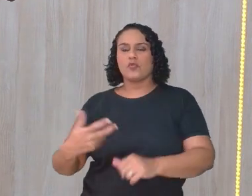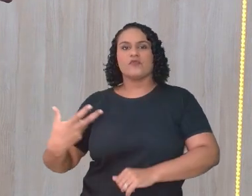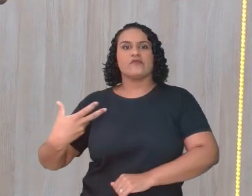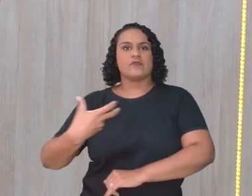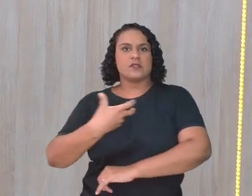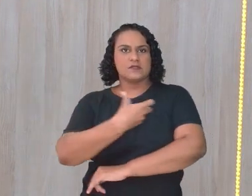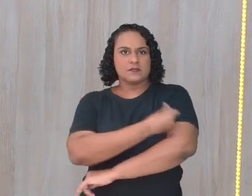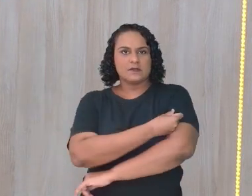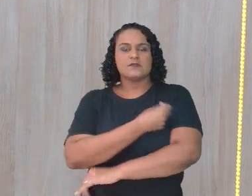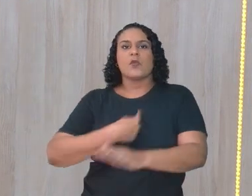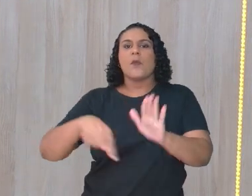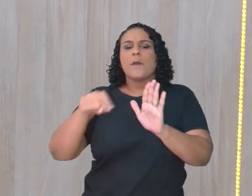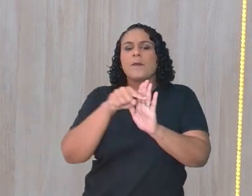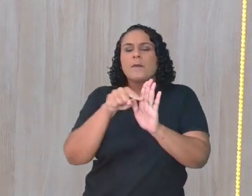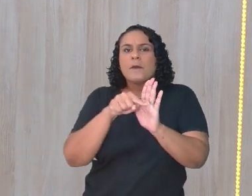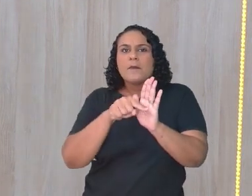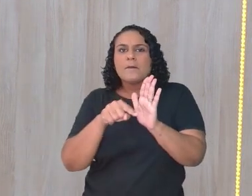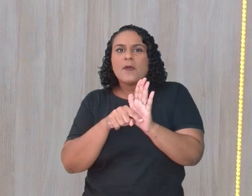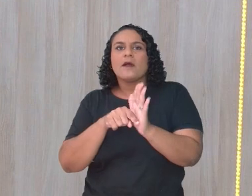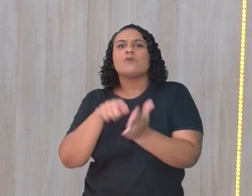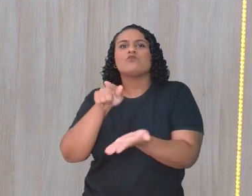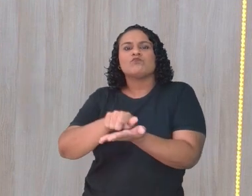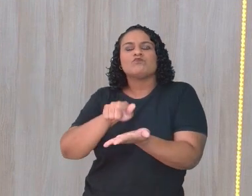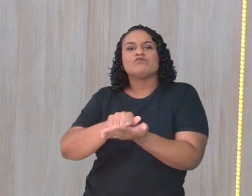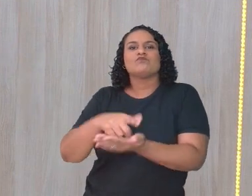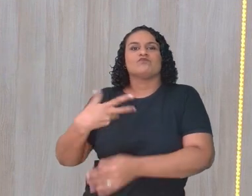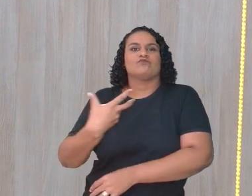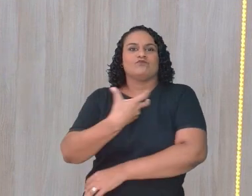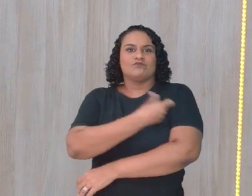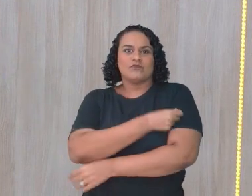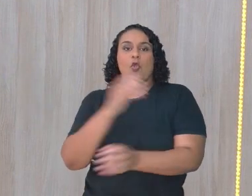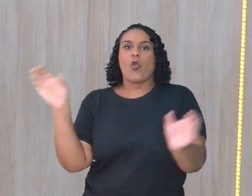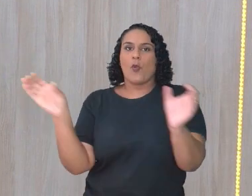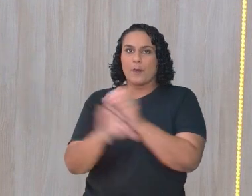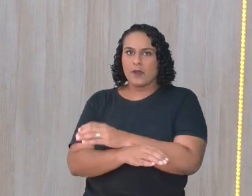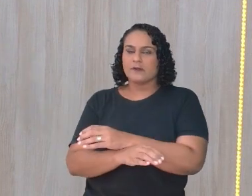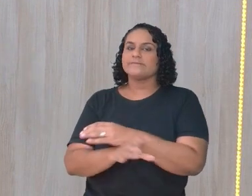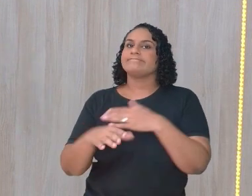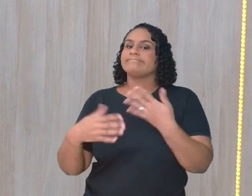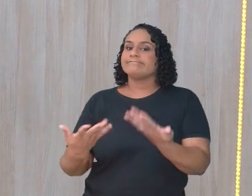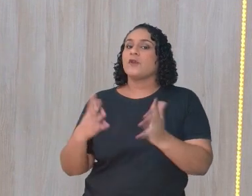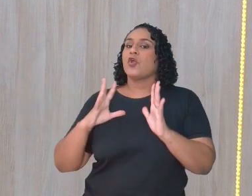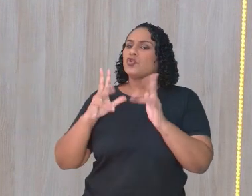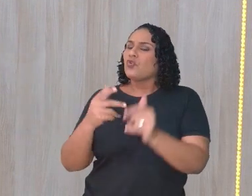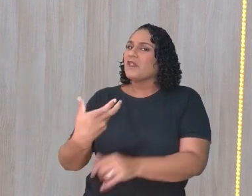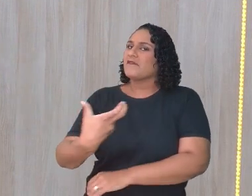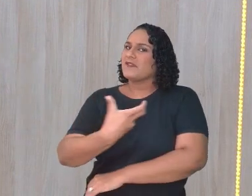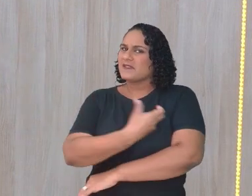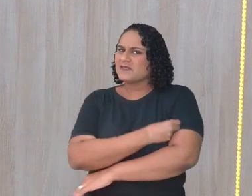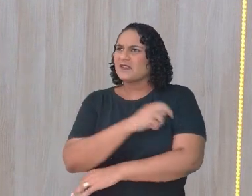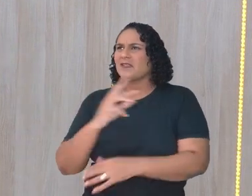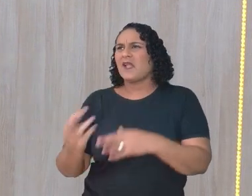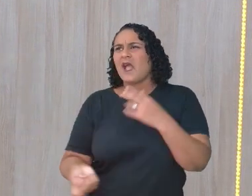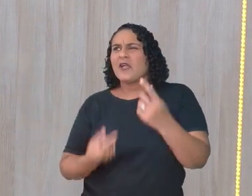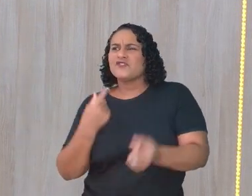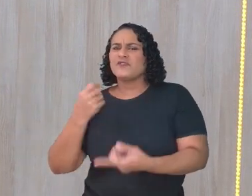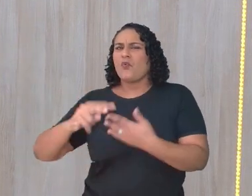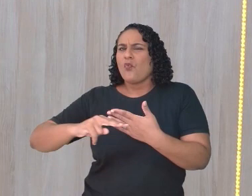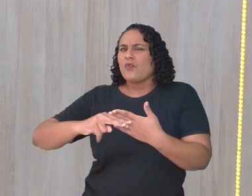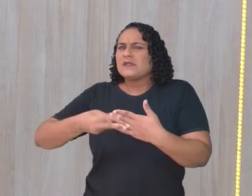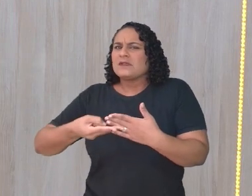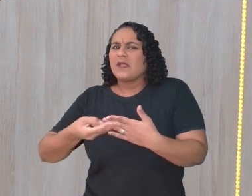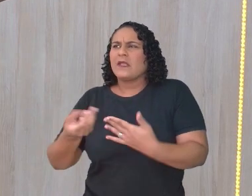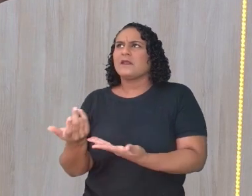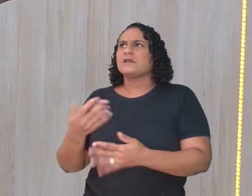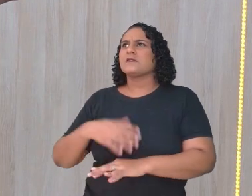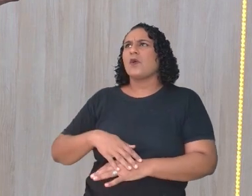que o esquema vacinal delas também estejam completo. Sabemos que toda vacina ela dá uma reação, mas é melhor ter a reação agora do